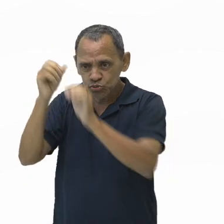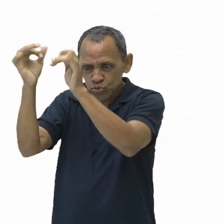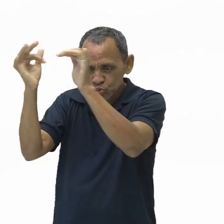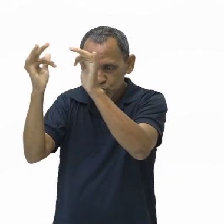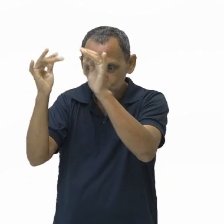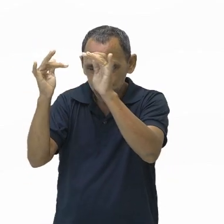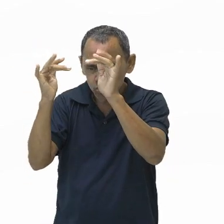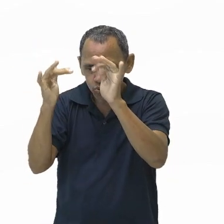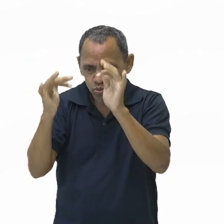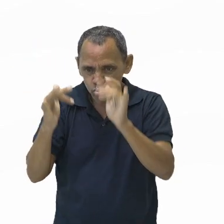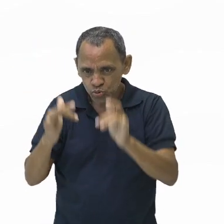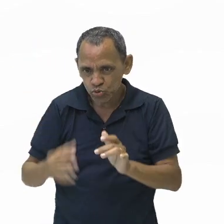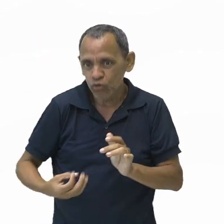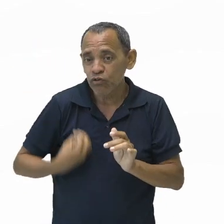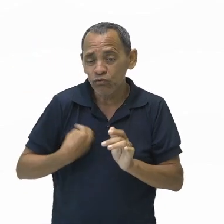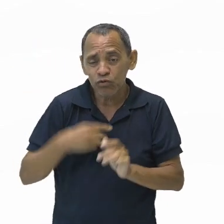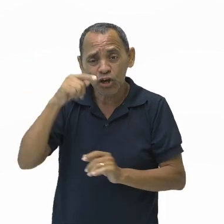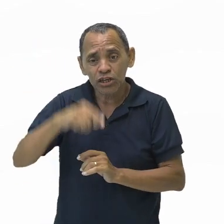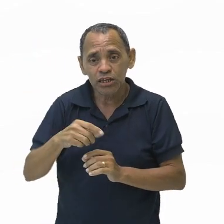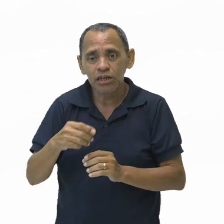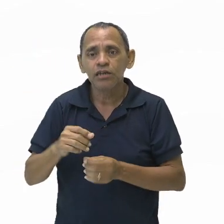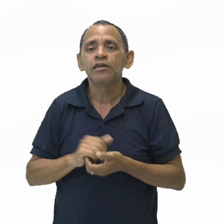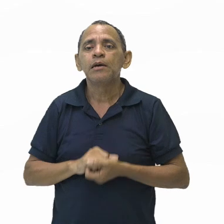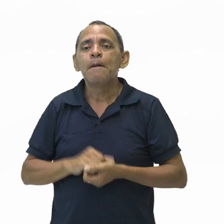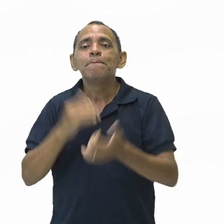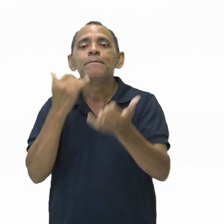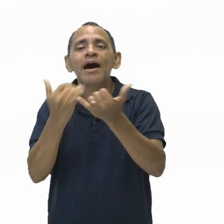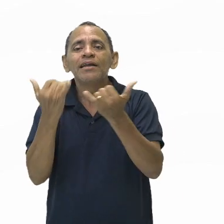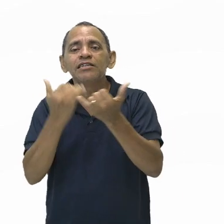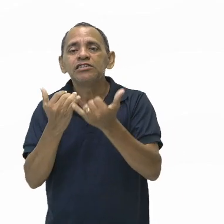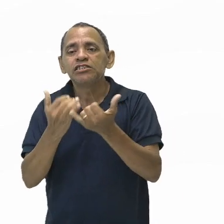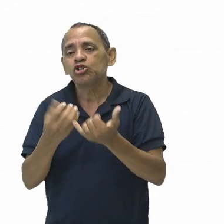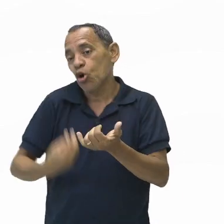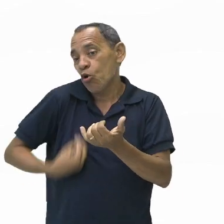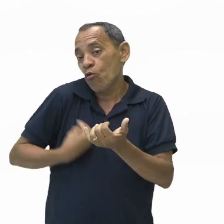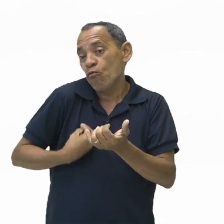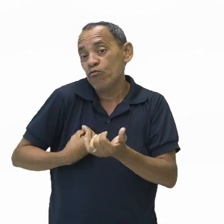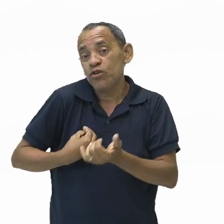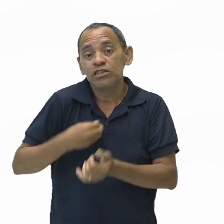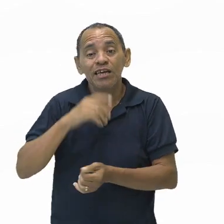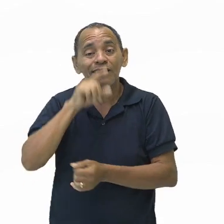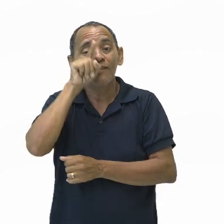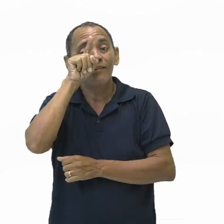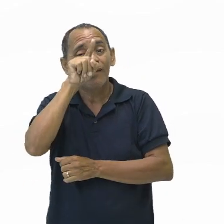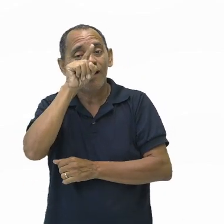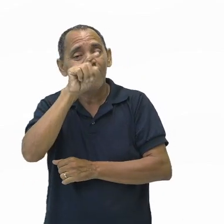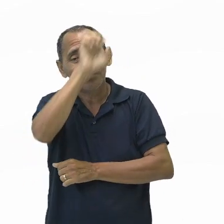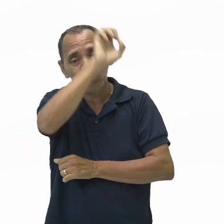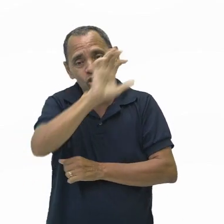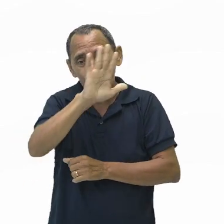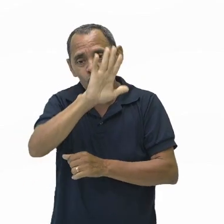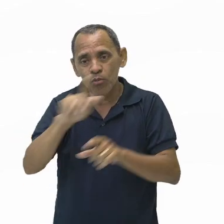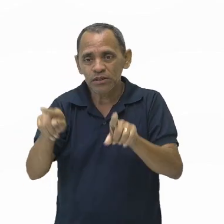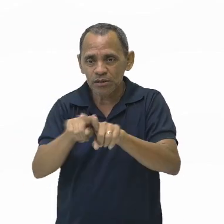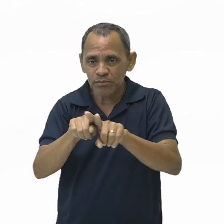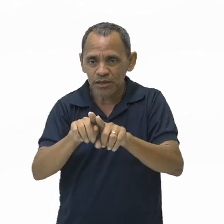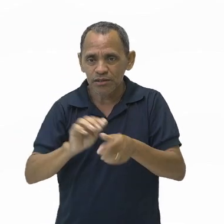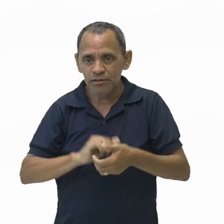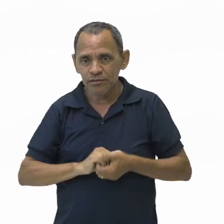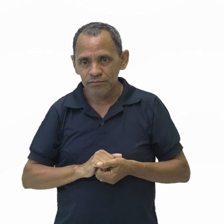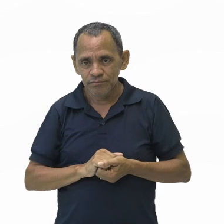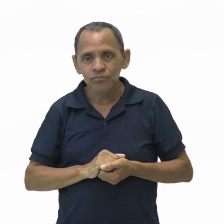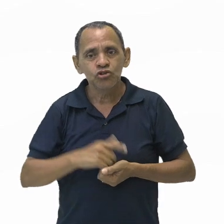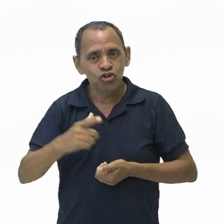vivendo na Europa. É o que ficou muito conhecido pelos historiadores aí, a tal da ilusão do Fausto, né? Quando você tinha